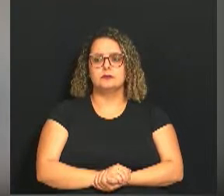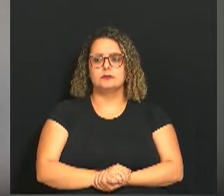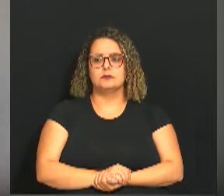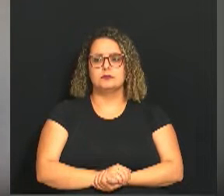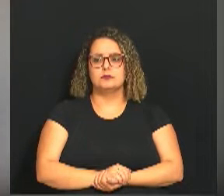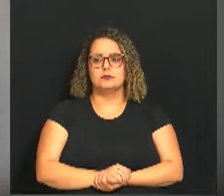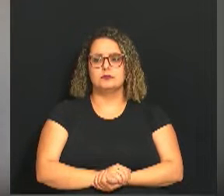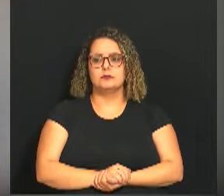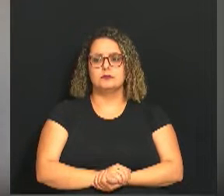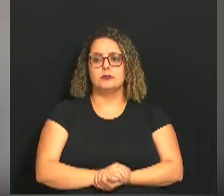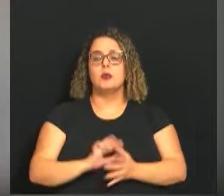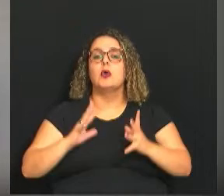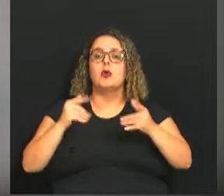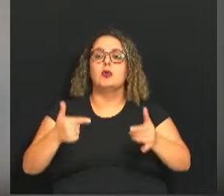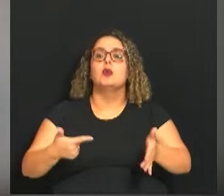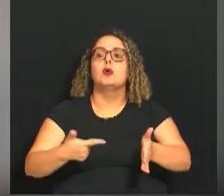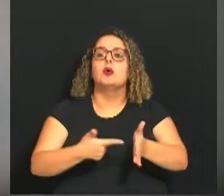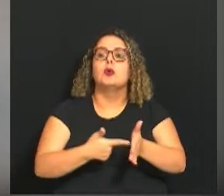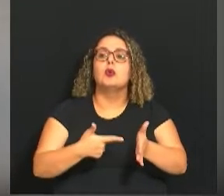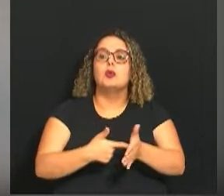As denúncias aumentaram